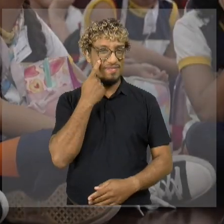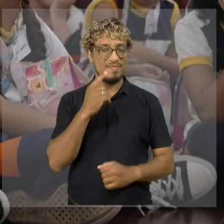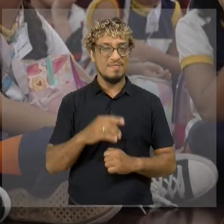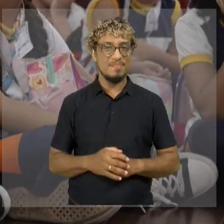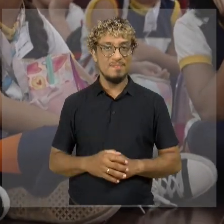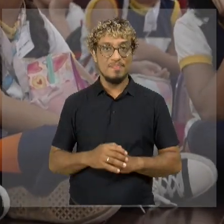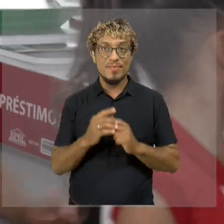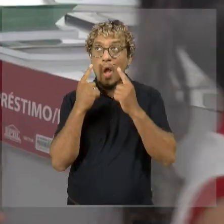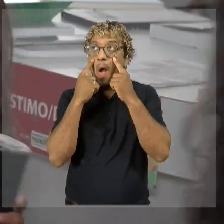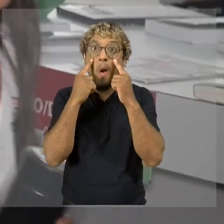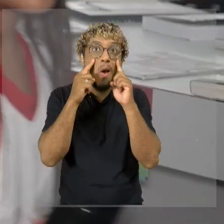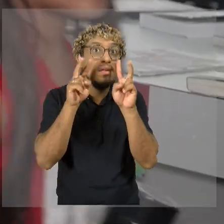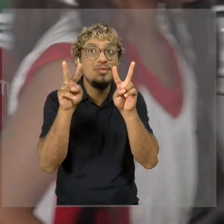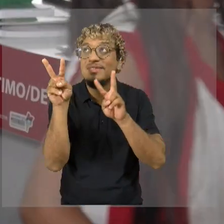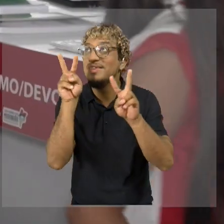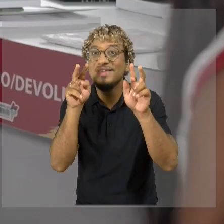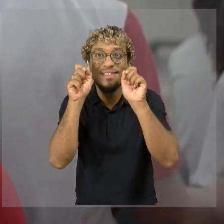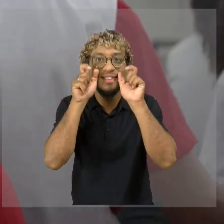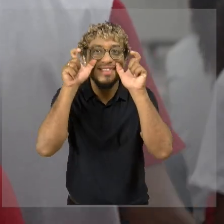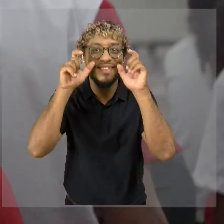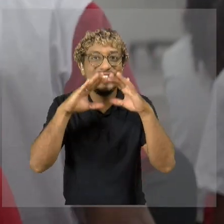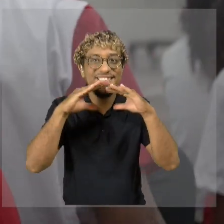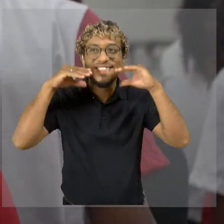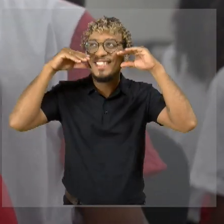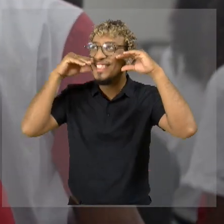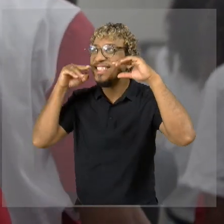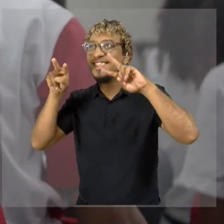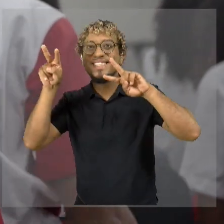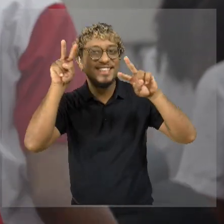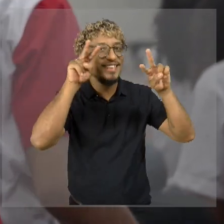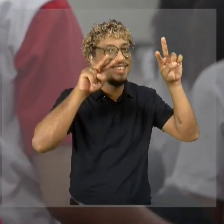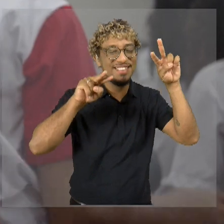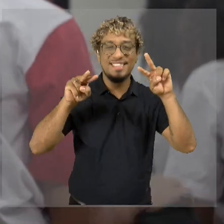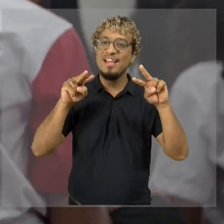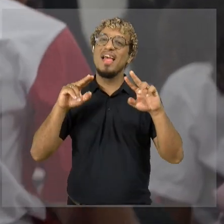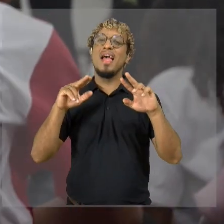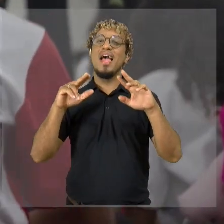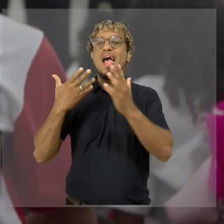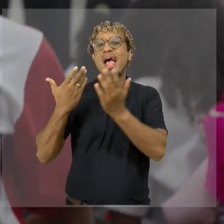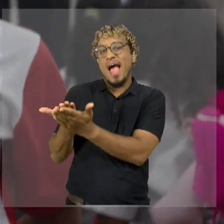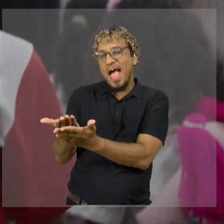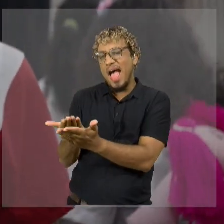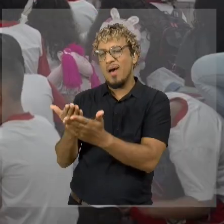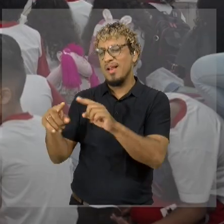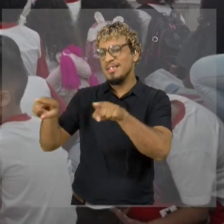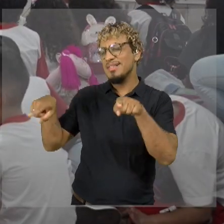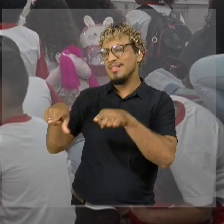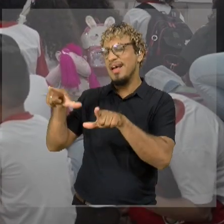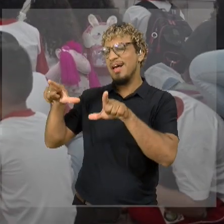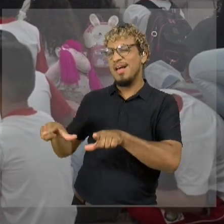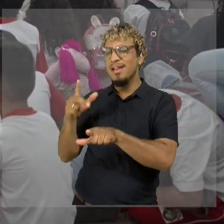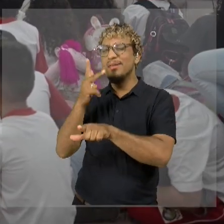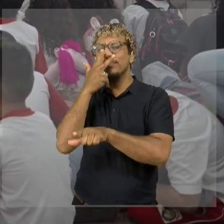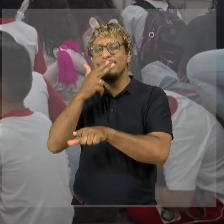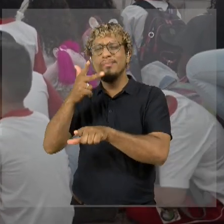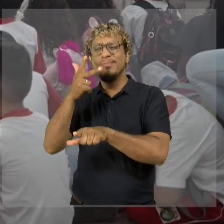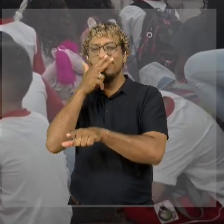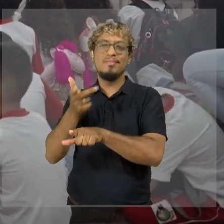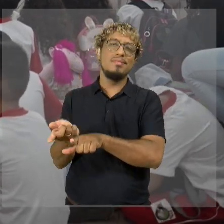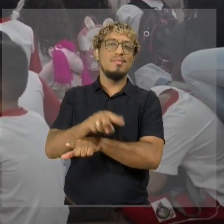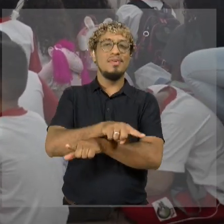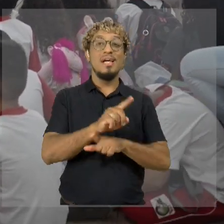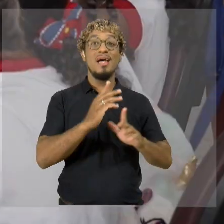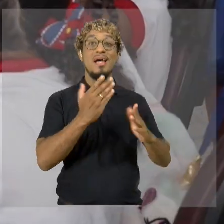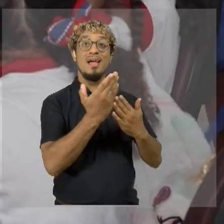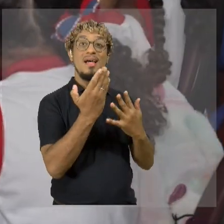olhos curiosos sorriso no rosto a aula dessa turminha saiu da tradicional sala de aula para a biblioteca